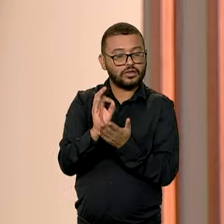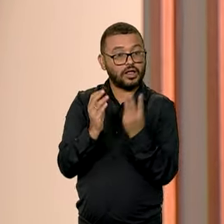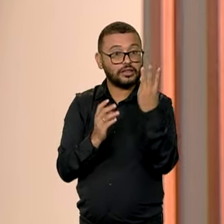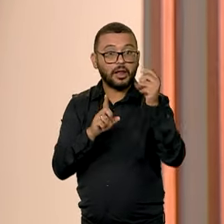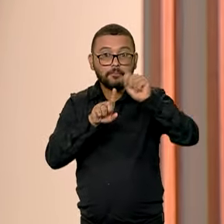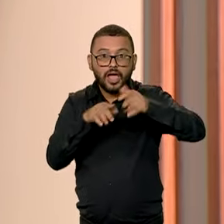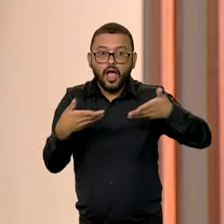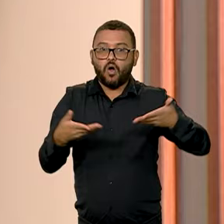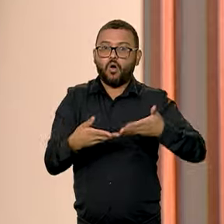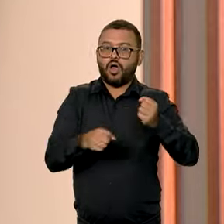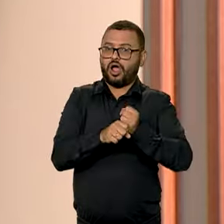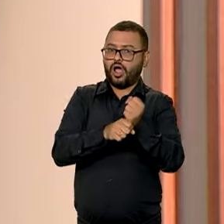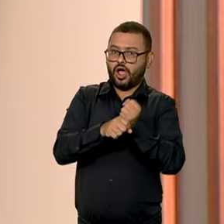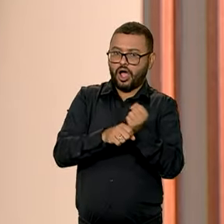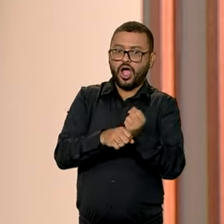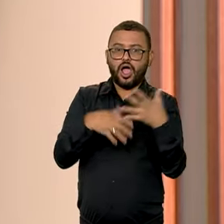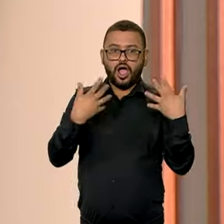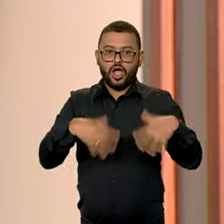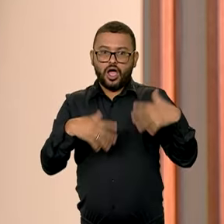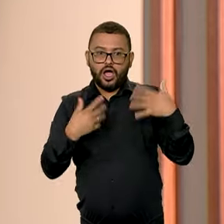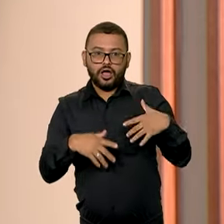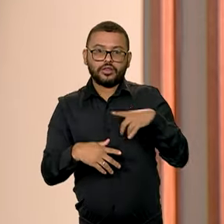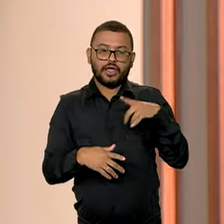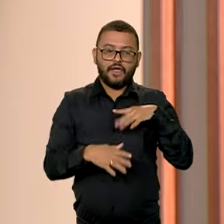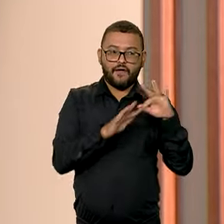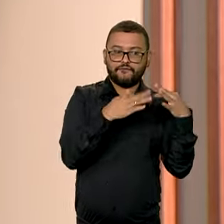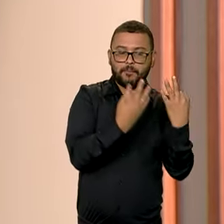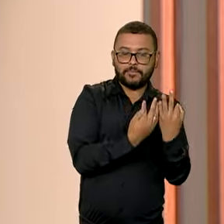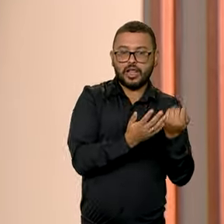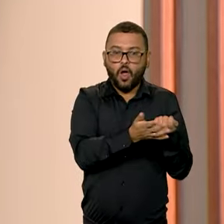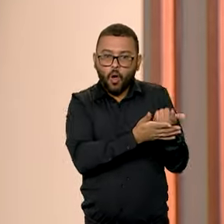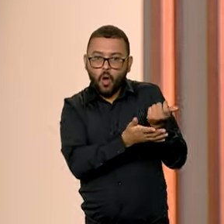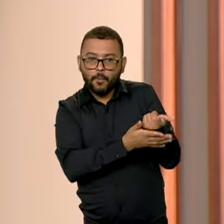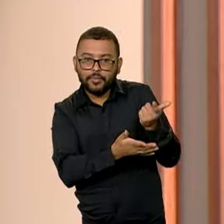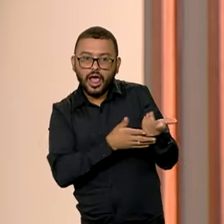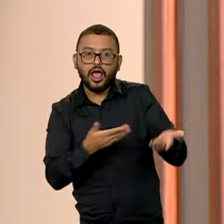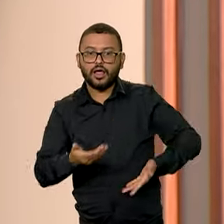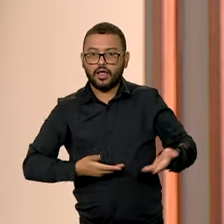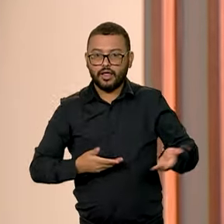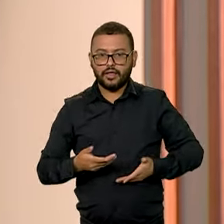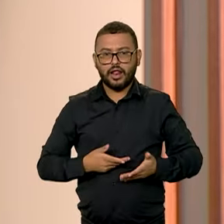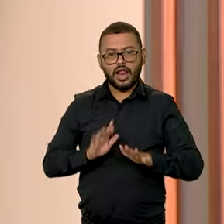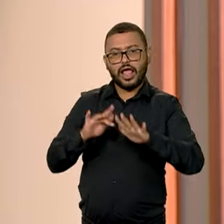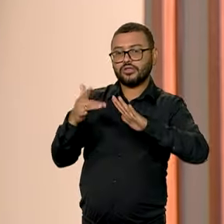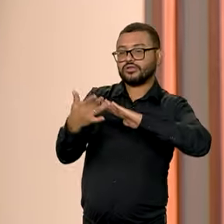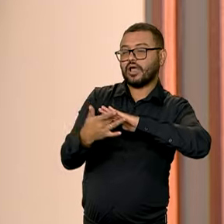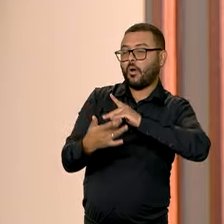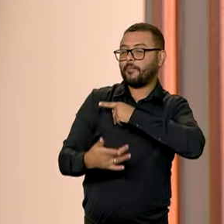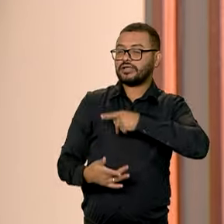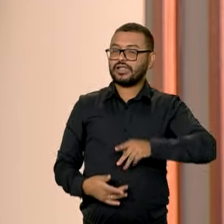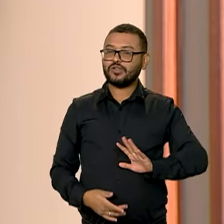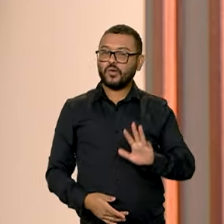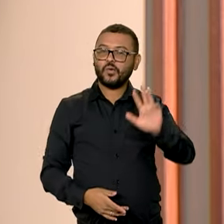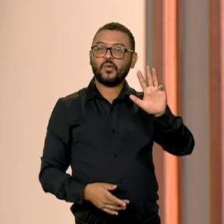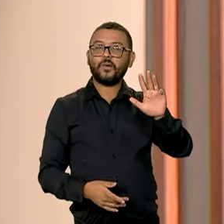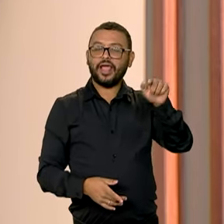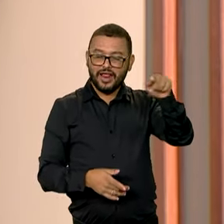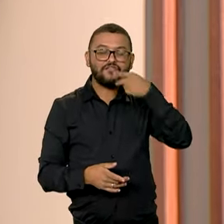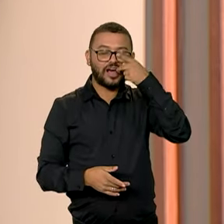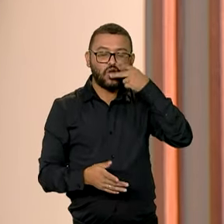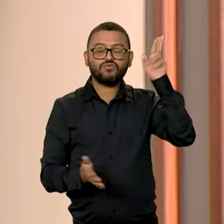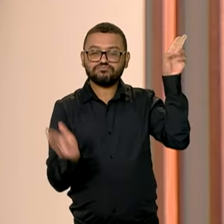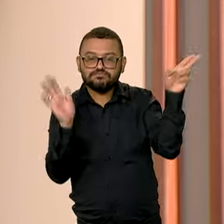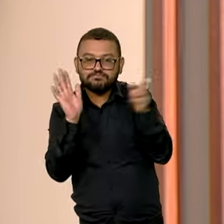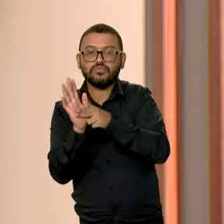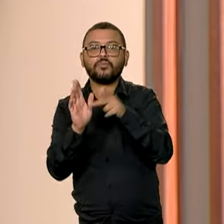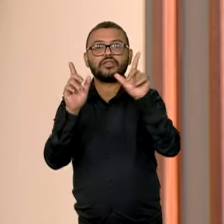trimestre deste ano, puxado aí por maior consumo das famílias e serviços. Pelas redes sociais, o presidente Lula afirmou que,